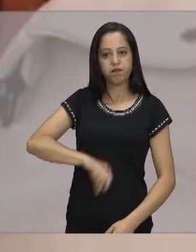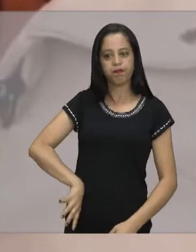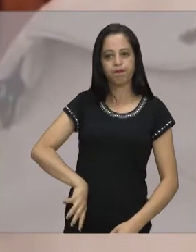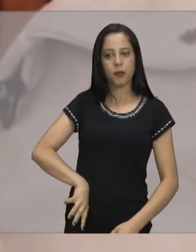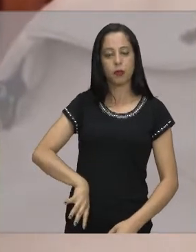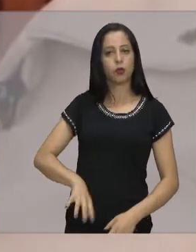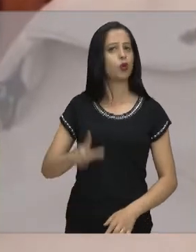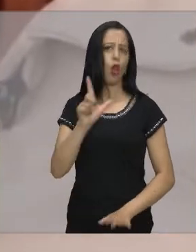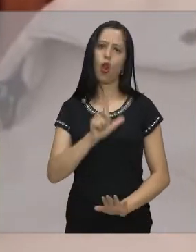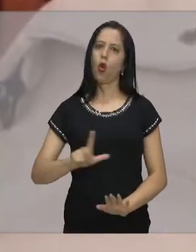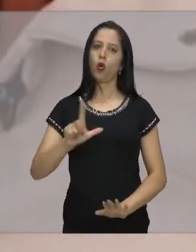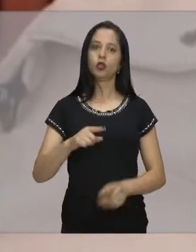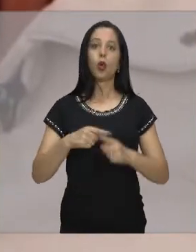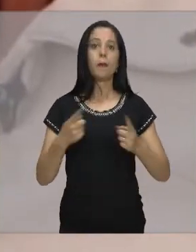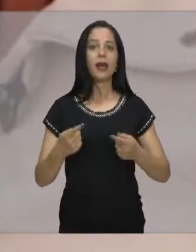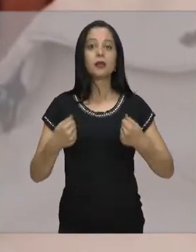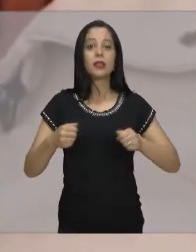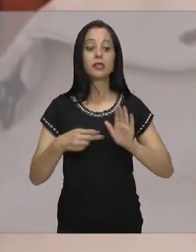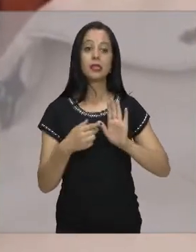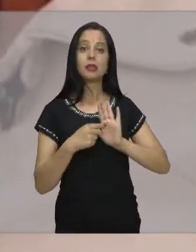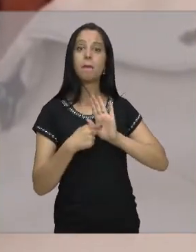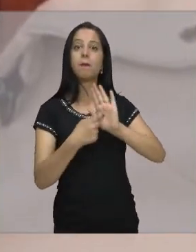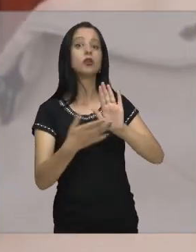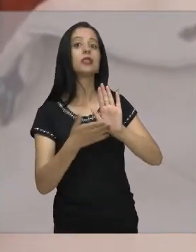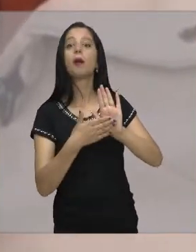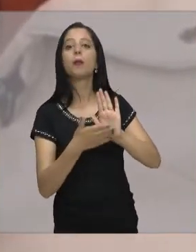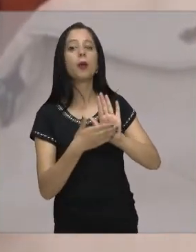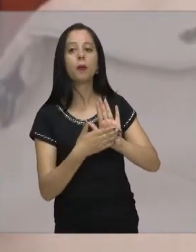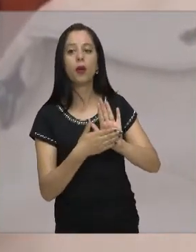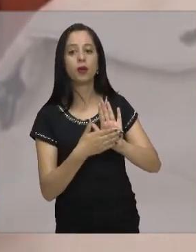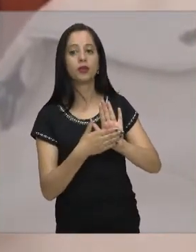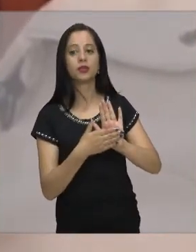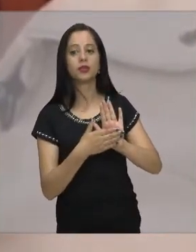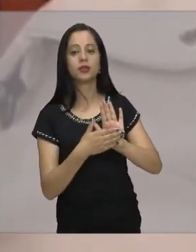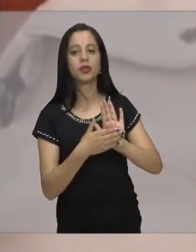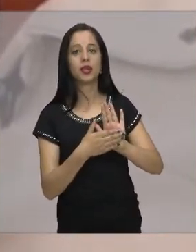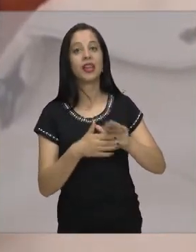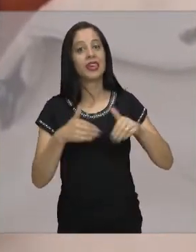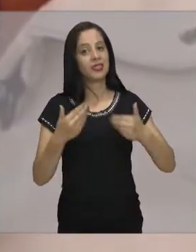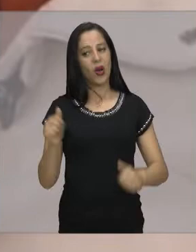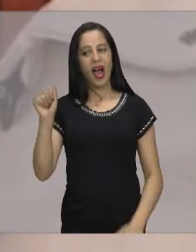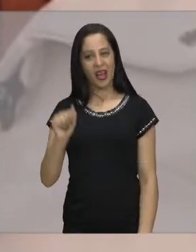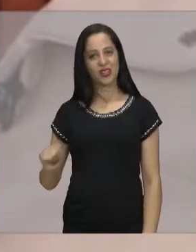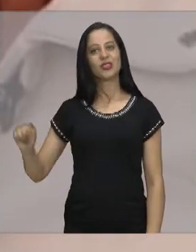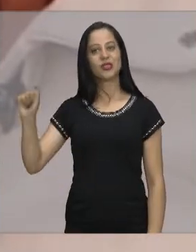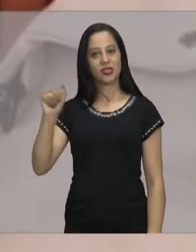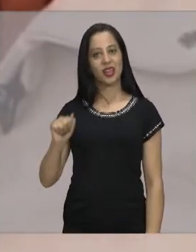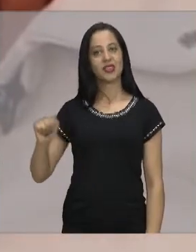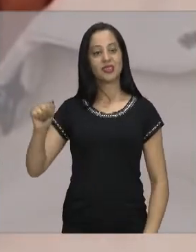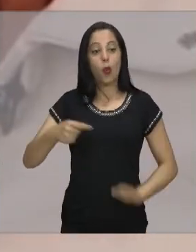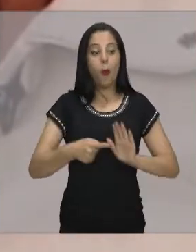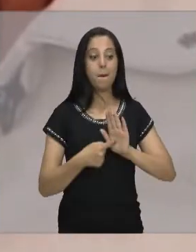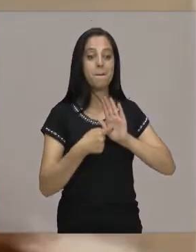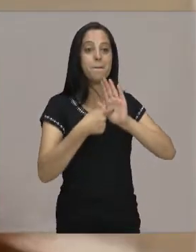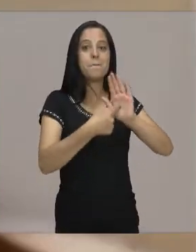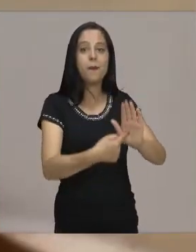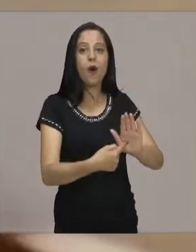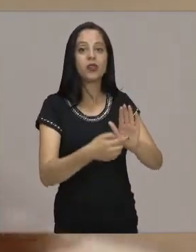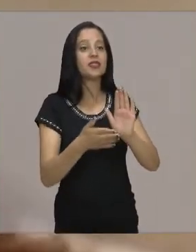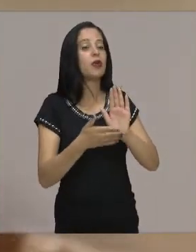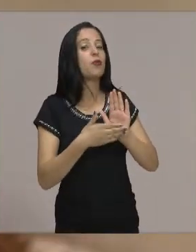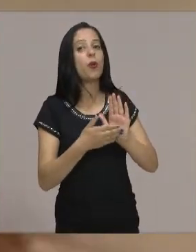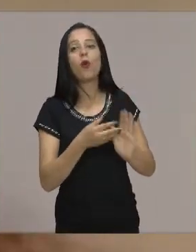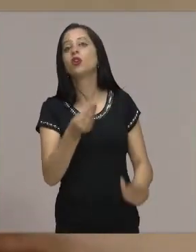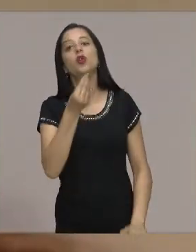Mas você tem que apresentar propostas para essa mãe, né? E é o que a Guadalupe faz. Ela apresenta propostas de vida, né?